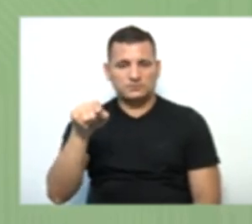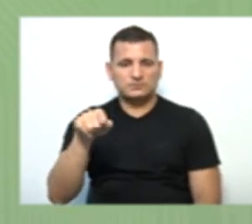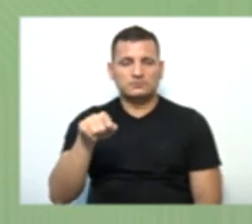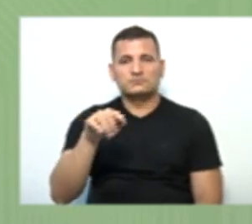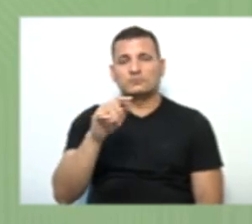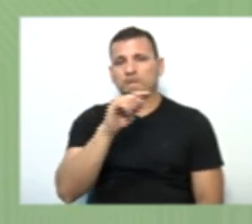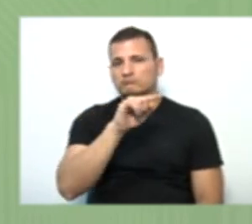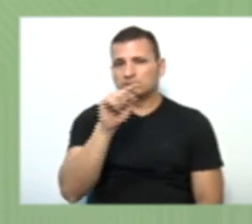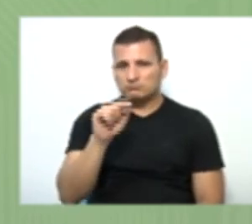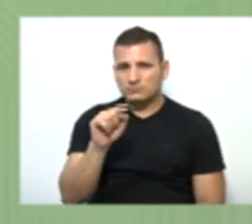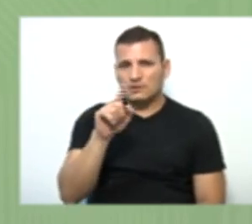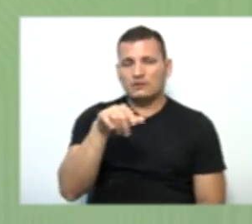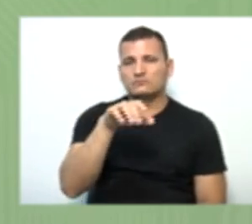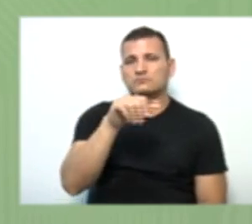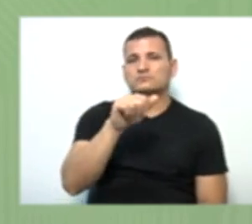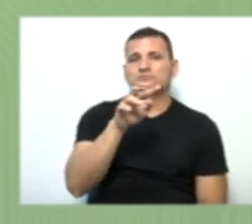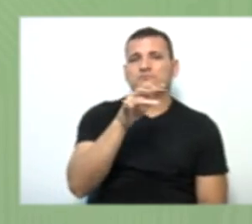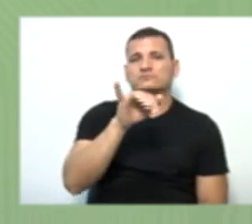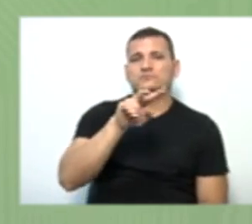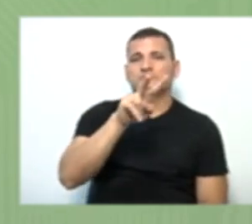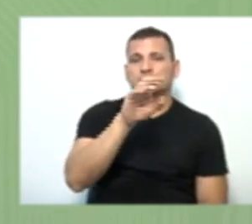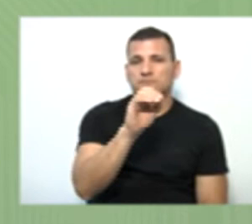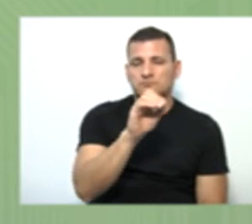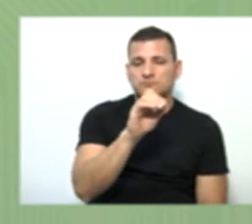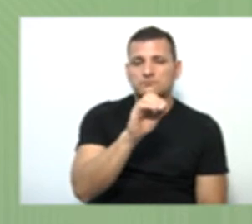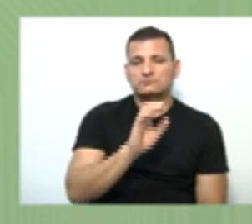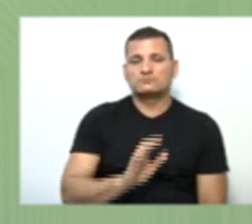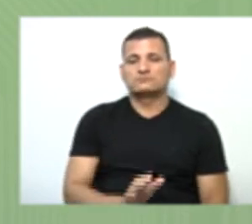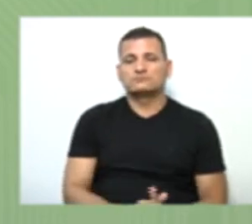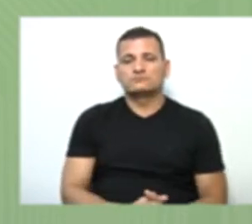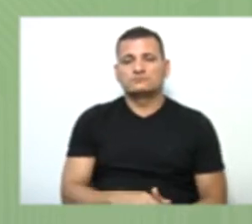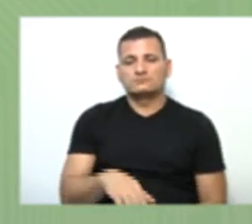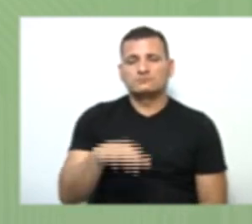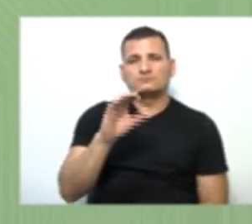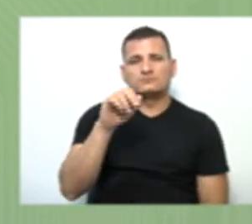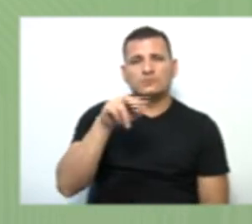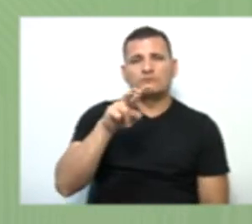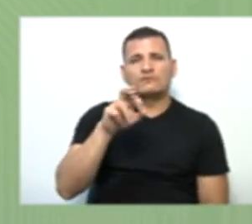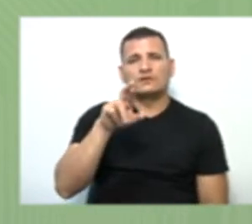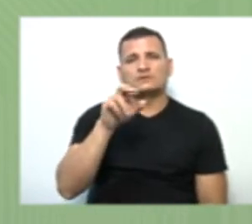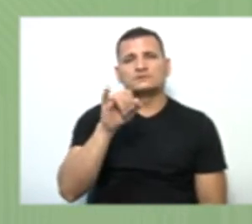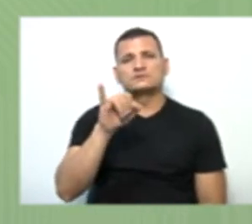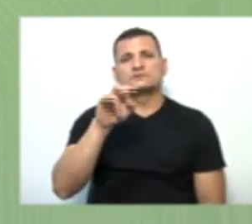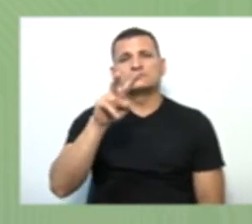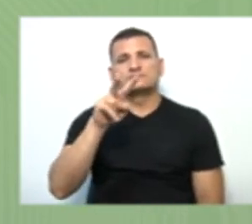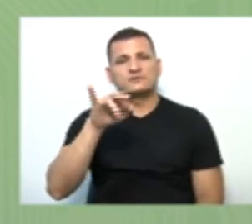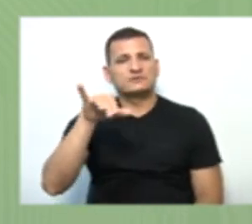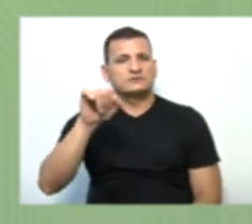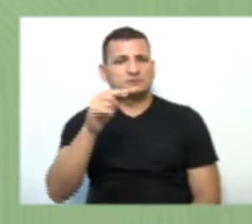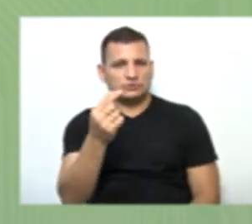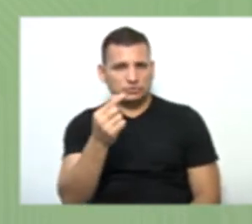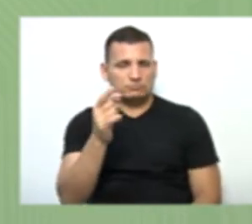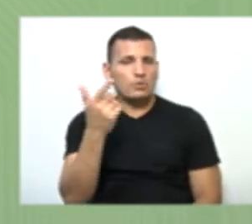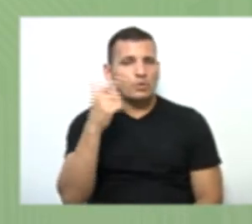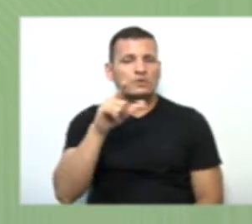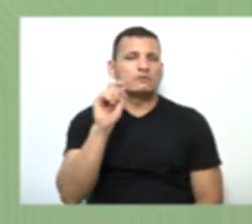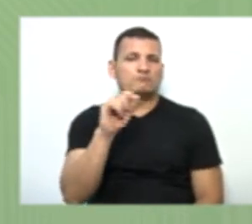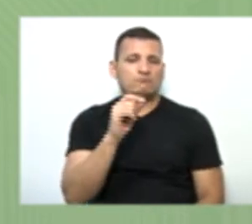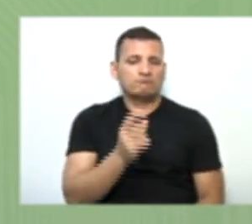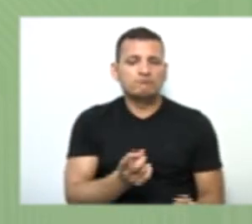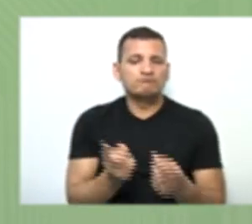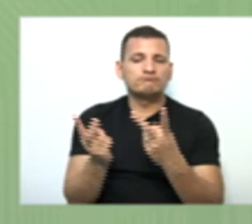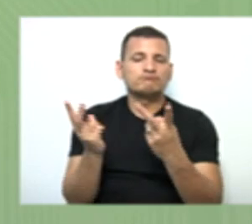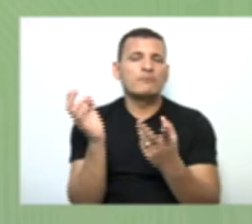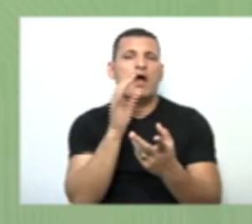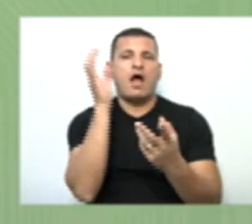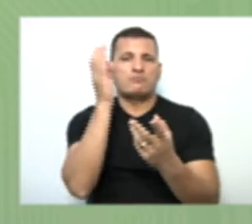ativo. Exatamente. As conversíveis o que são as conversíveis em dinheiro? Aquilo que nós conseguimos transformar em dinheiro mais facilmente.